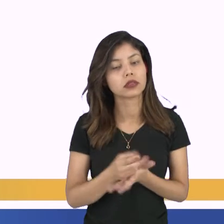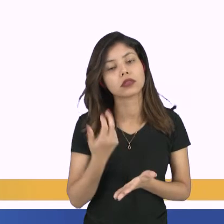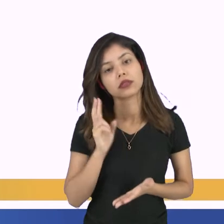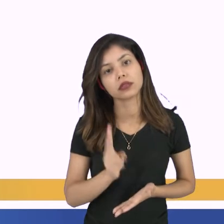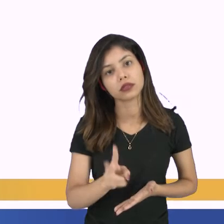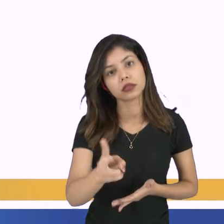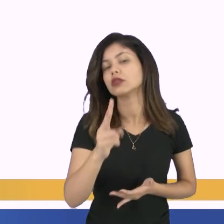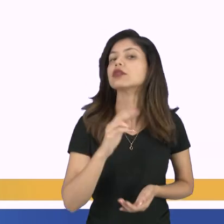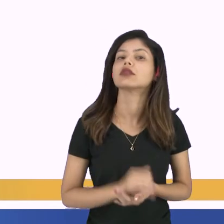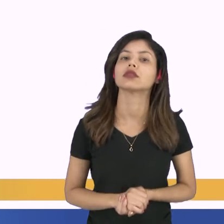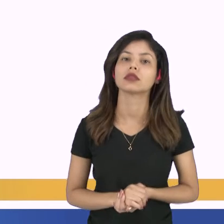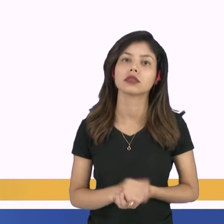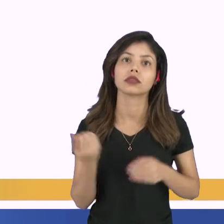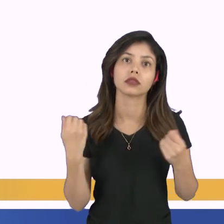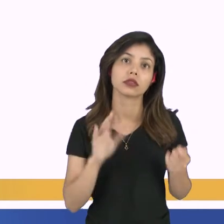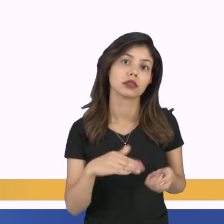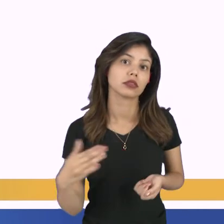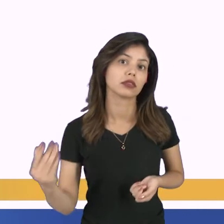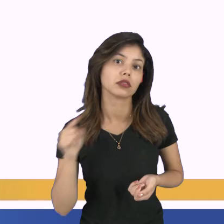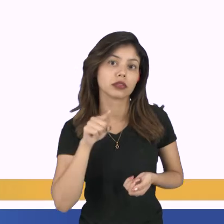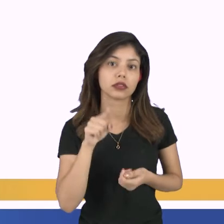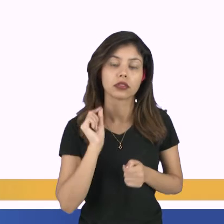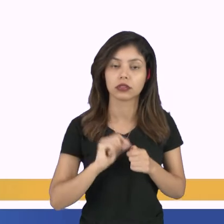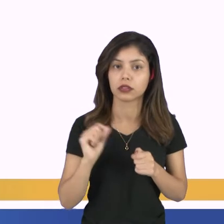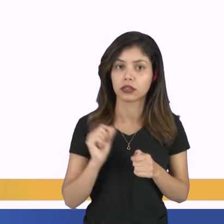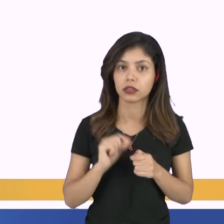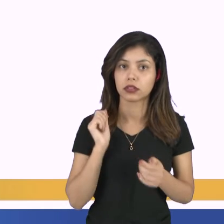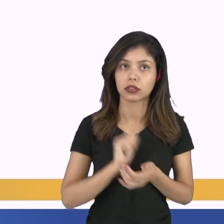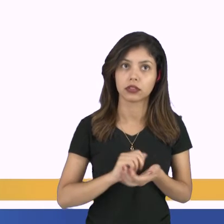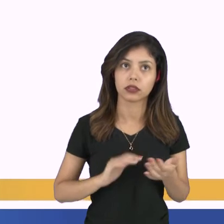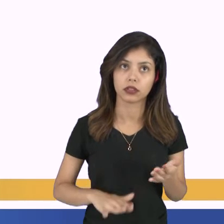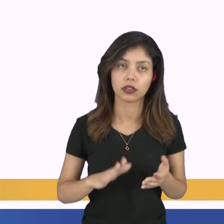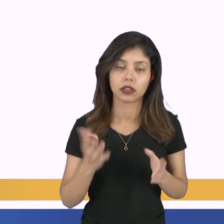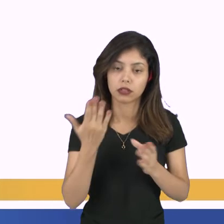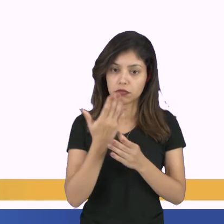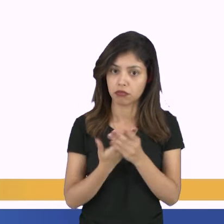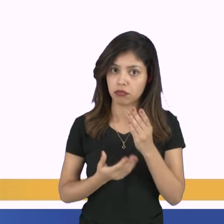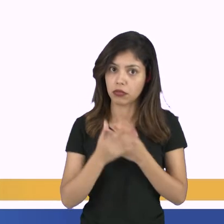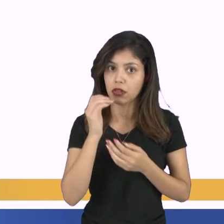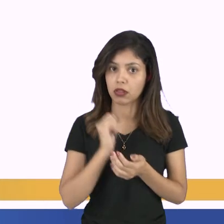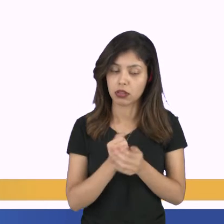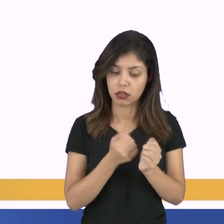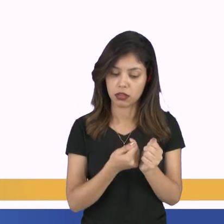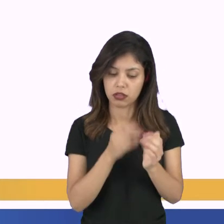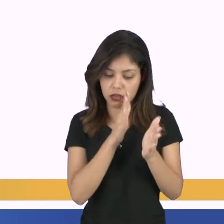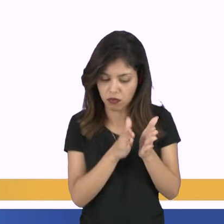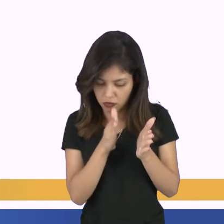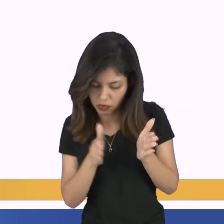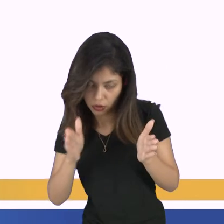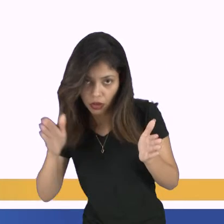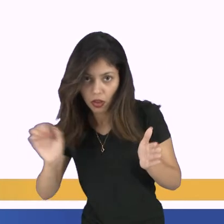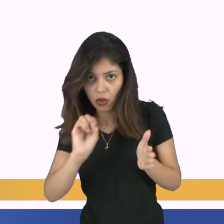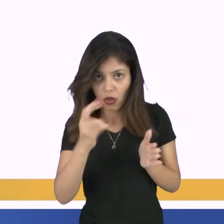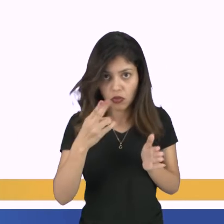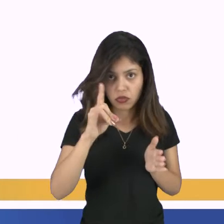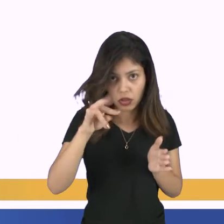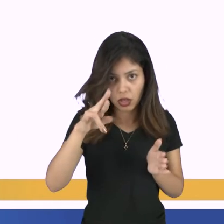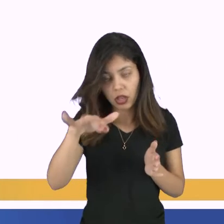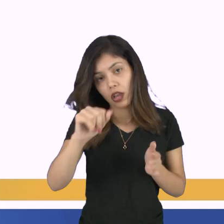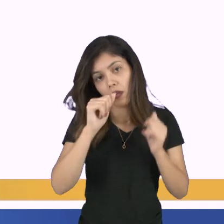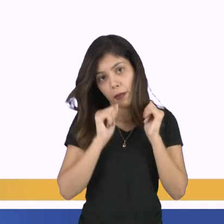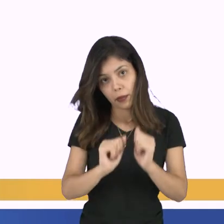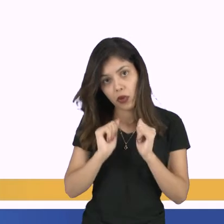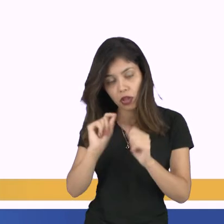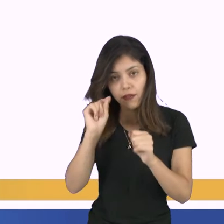sequência, decorar. Você sempre, quando for fazer o exercício, tem em mãos a ordem crescente ou o diagrama, ok? Para que